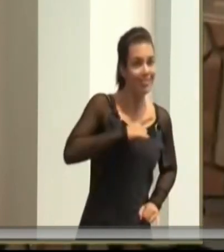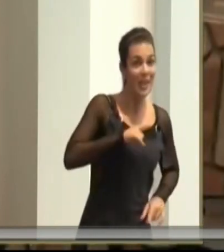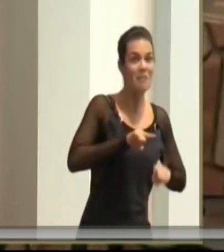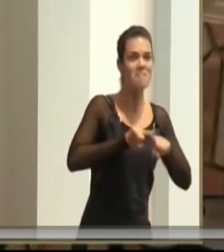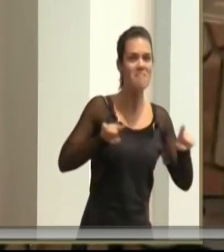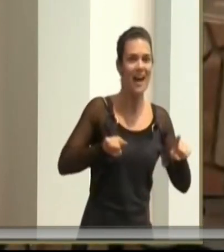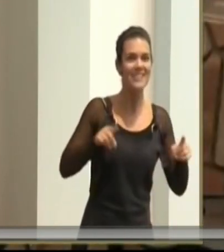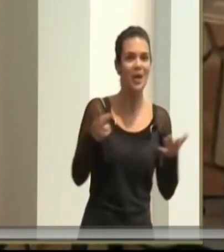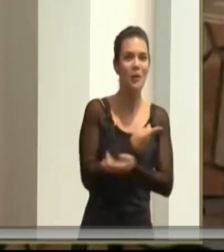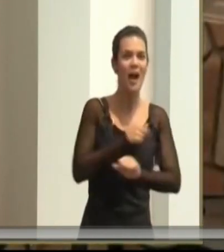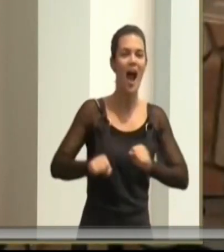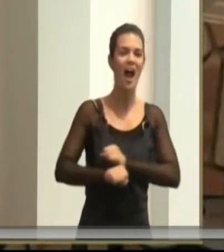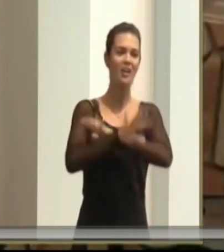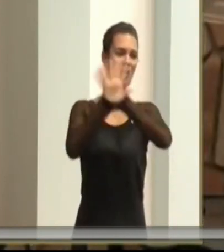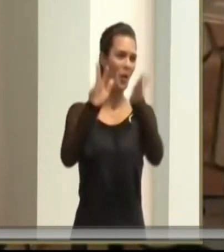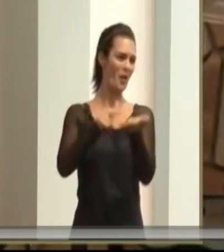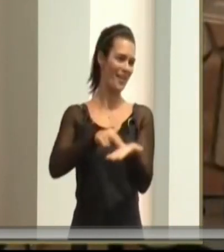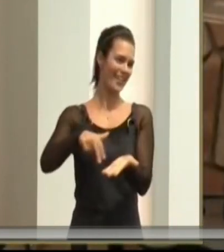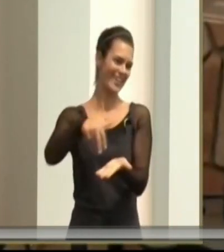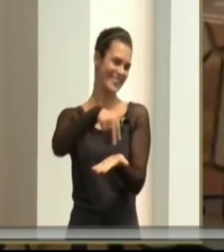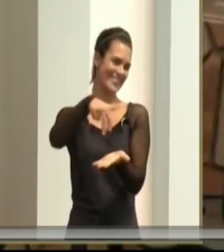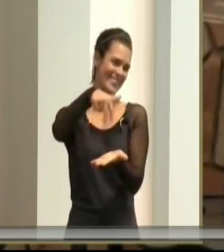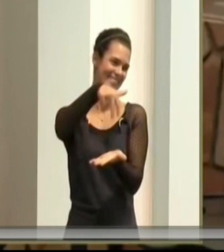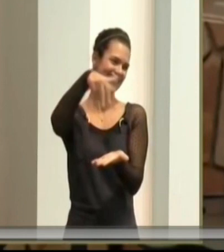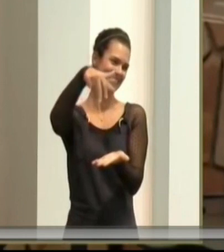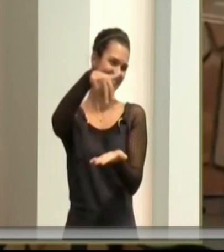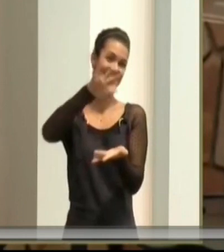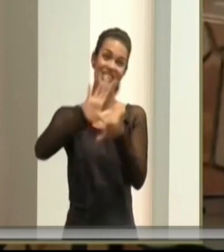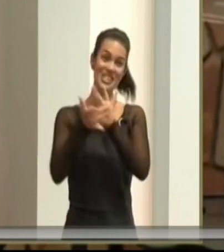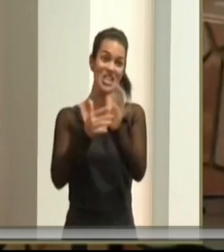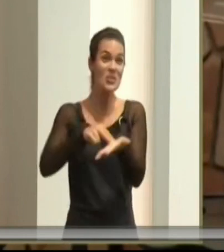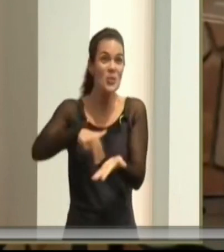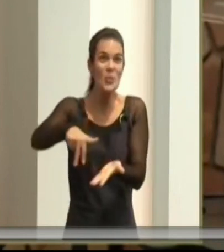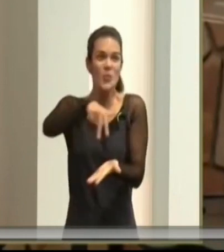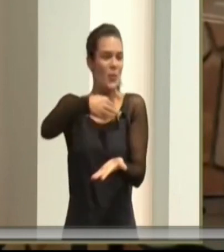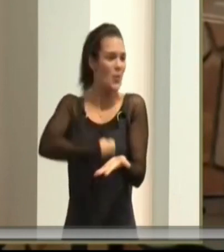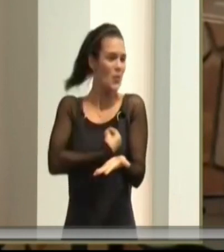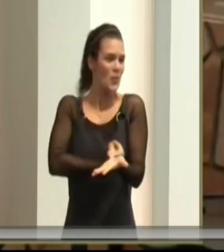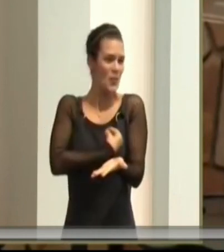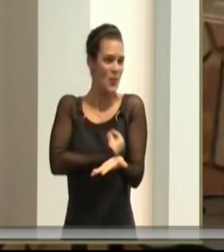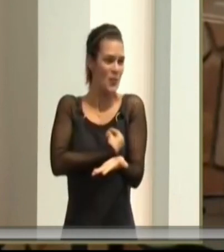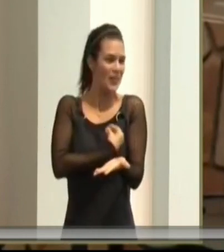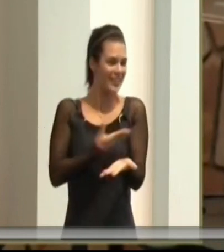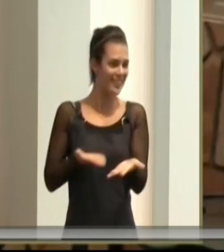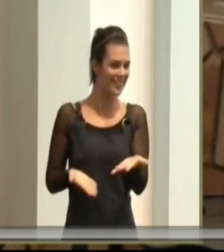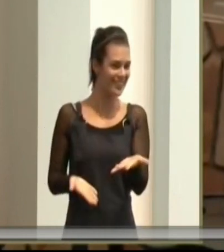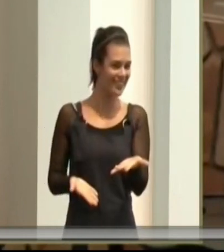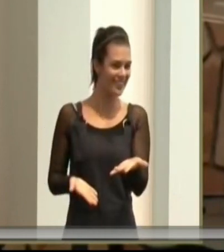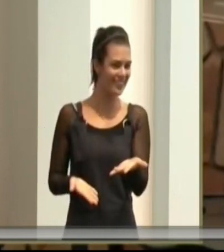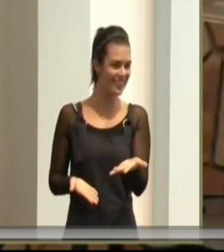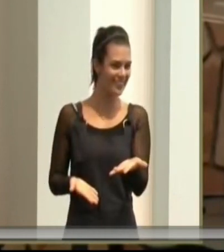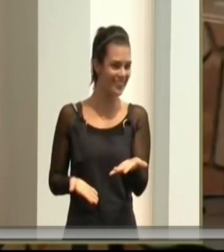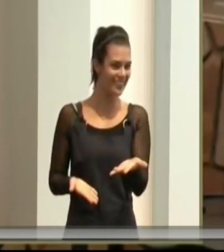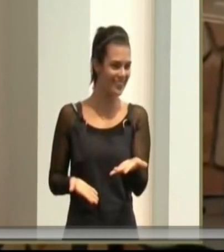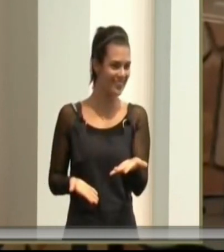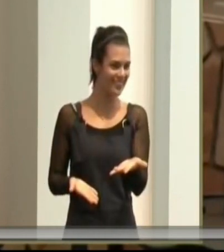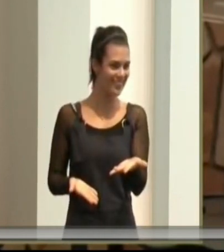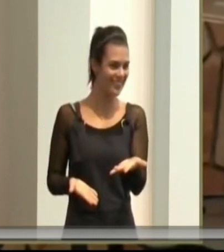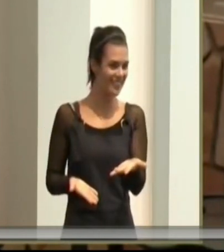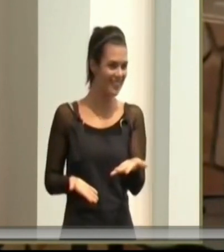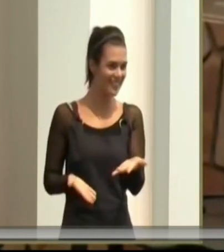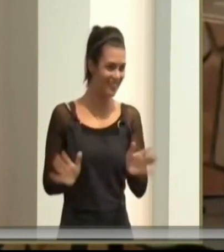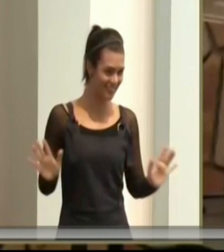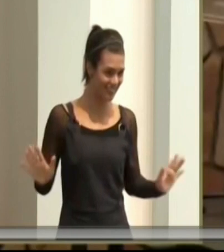ressurreição. Ele ressuscita, as mulheres correm até ele. Deve ter sido uma manhã em